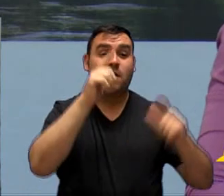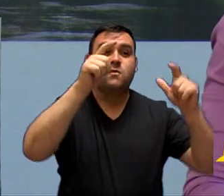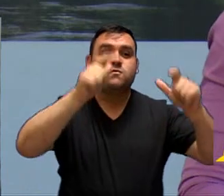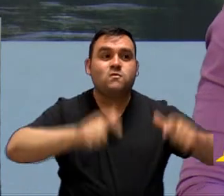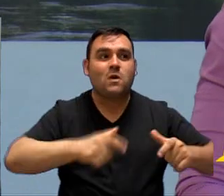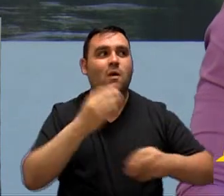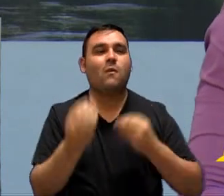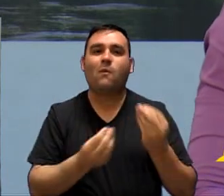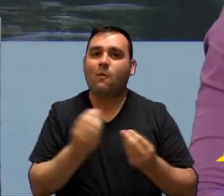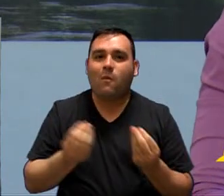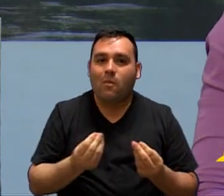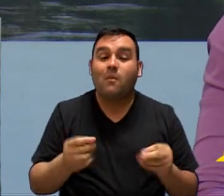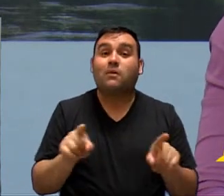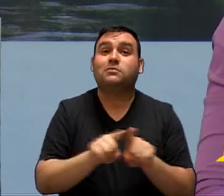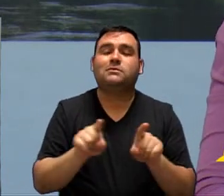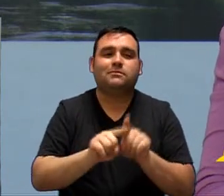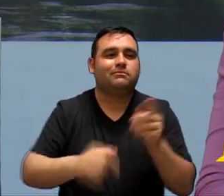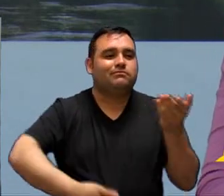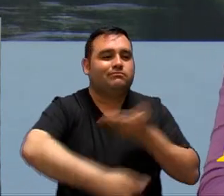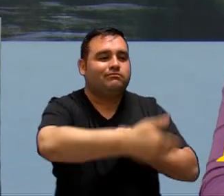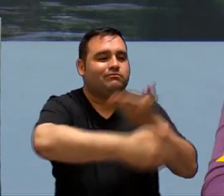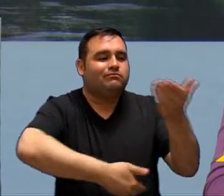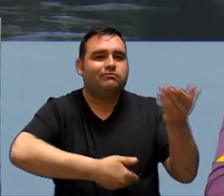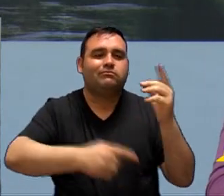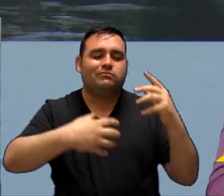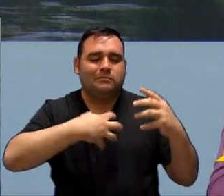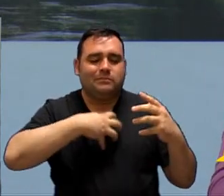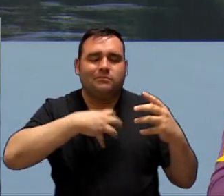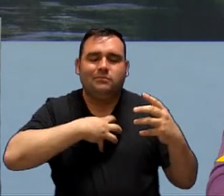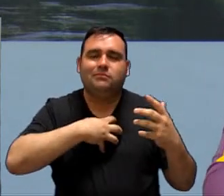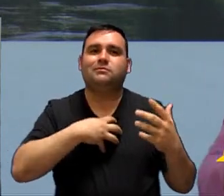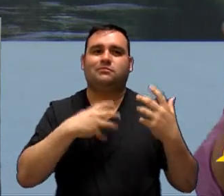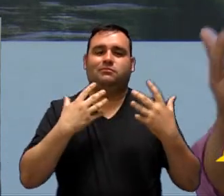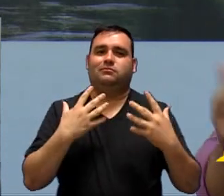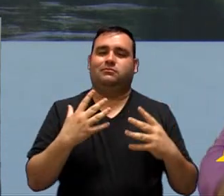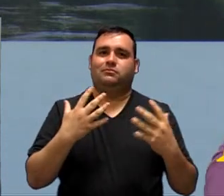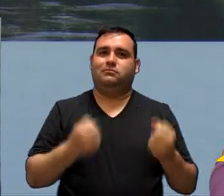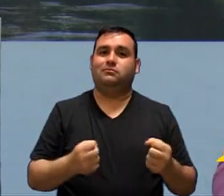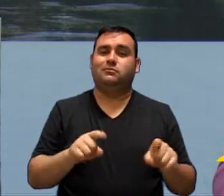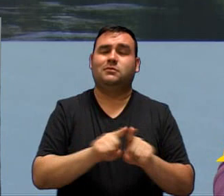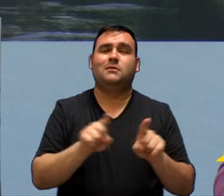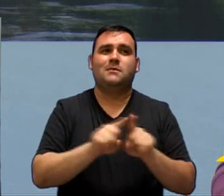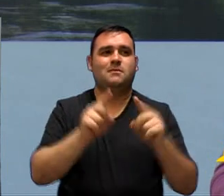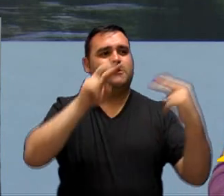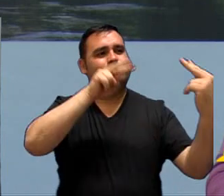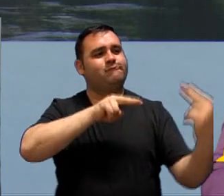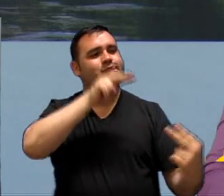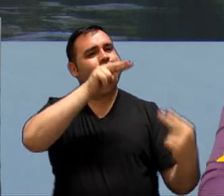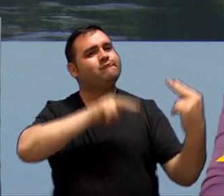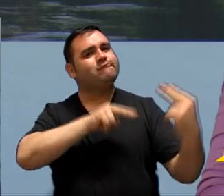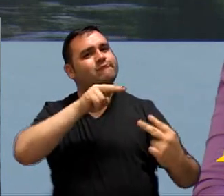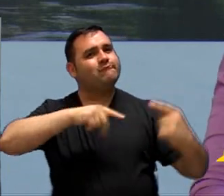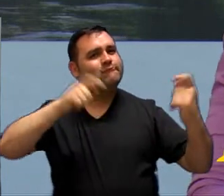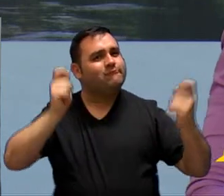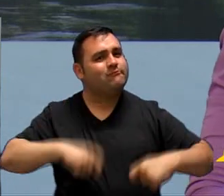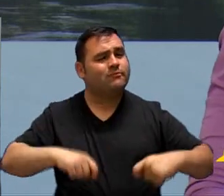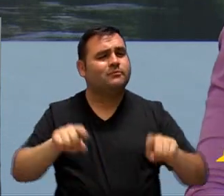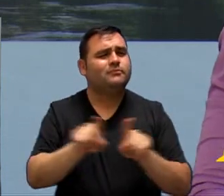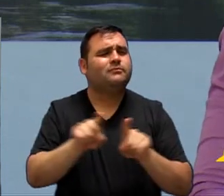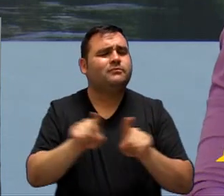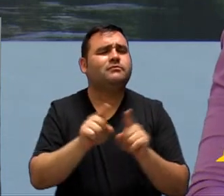tem capacidade de relacionar com seus próprios sentimentos, que é capaz de enxergar o outro, que é capaz